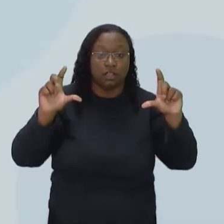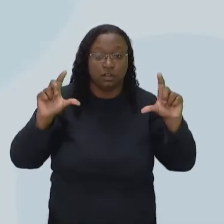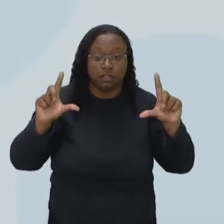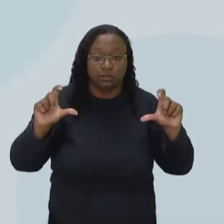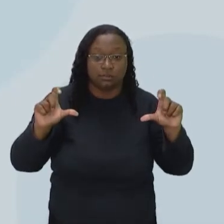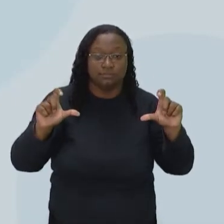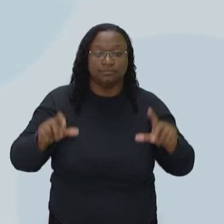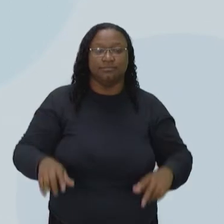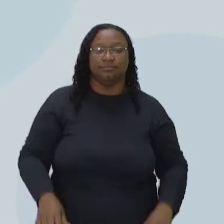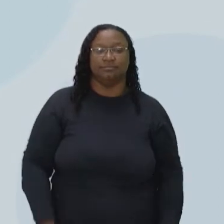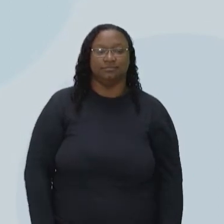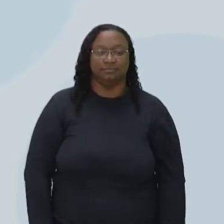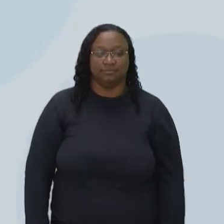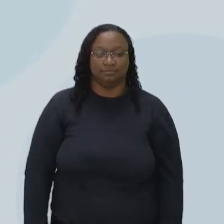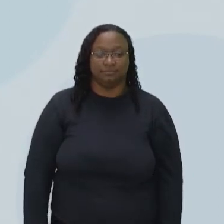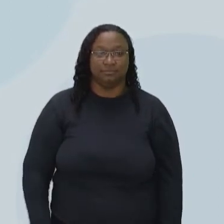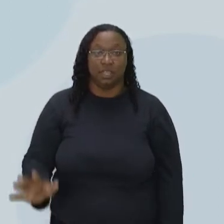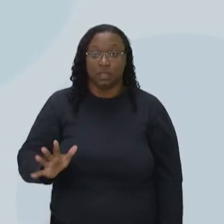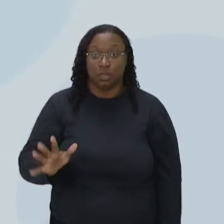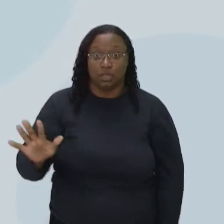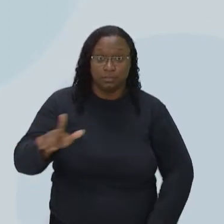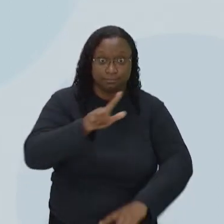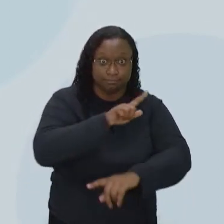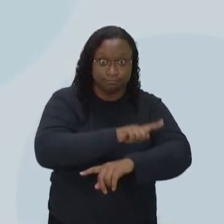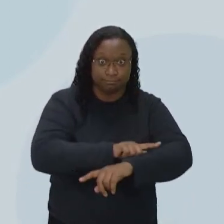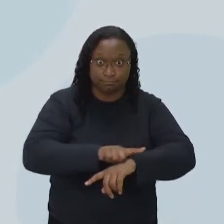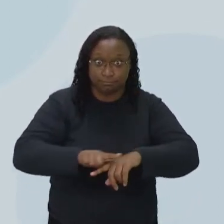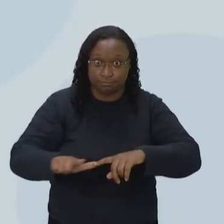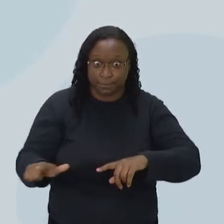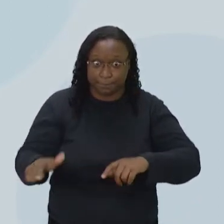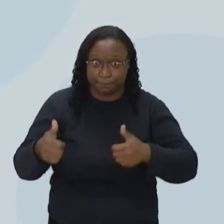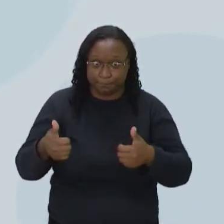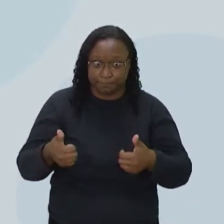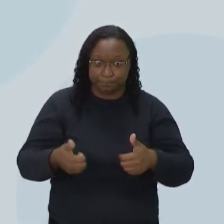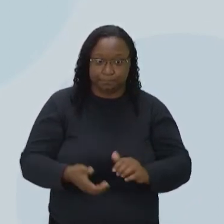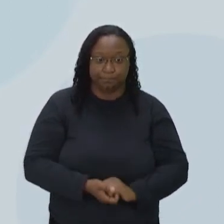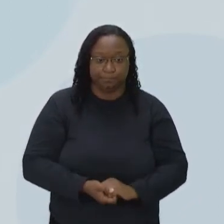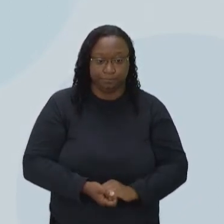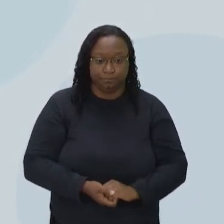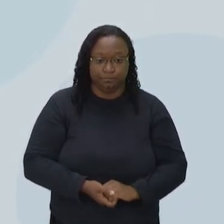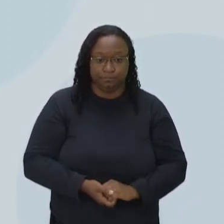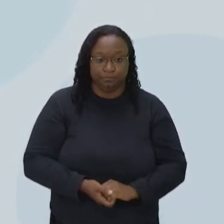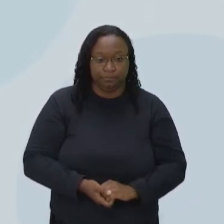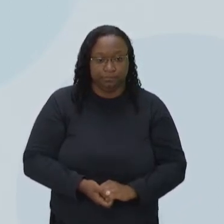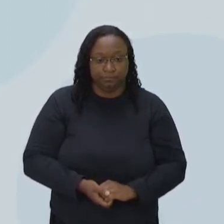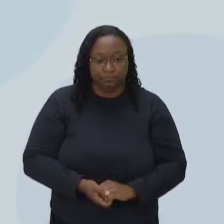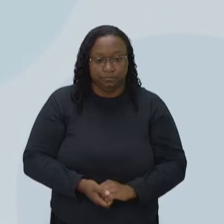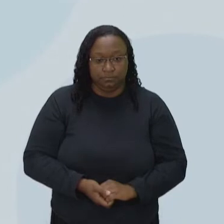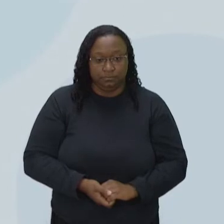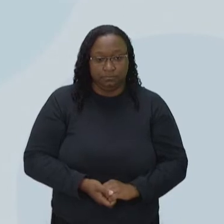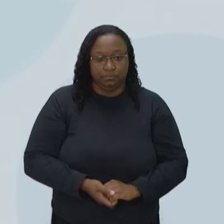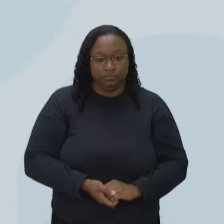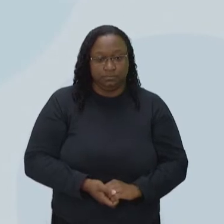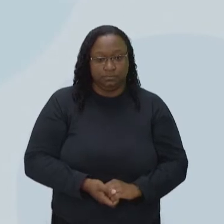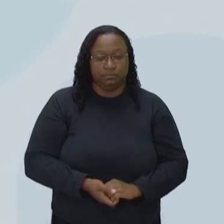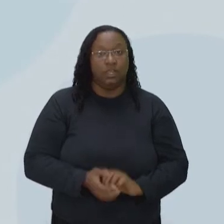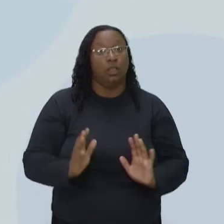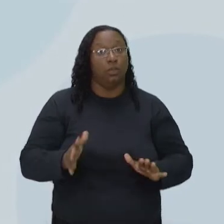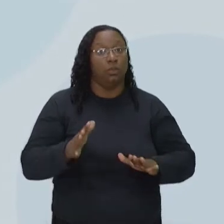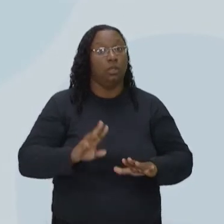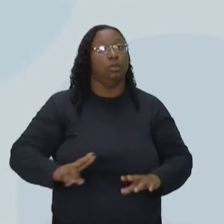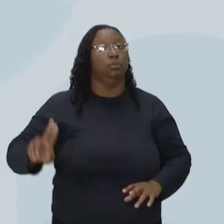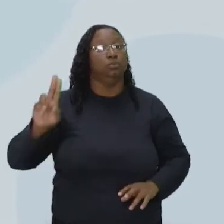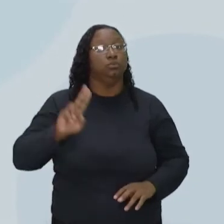tela, e agora vamos apagar aqui, ó, que a gente vai usar agora para 100 mil, né, galera? Olha lá,